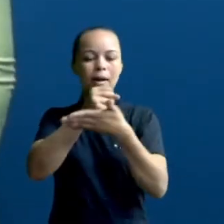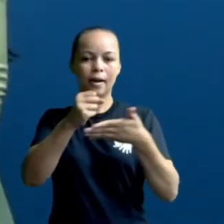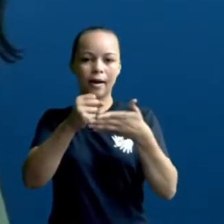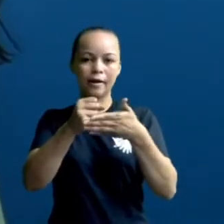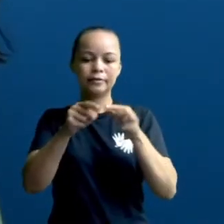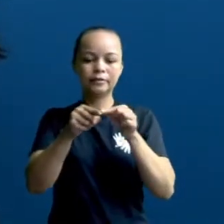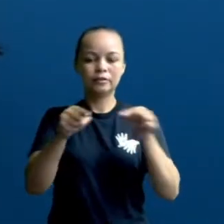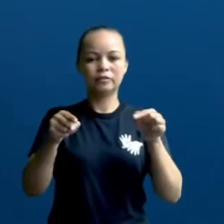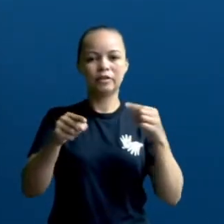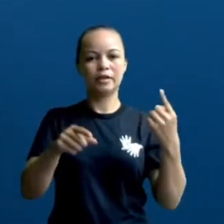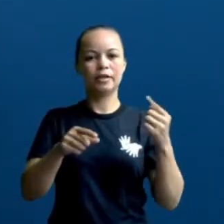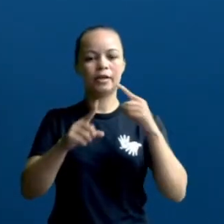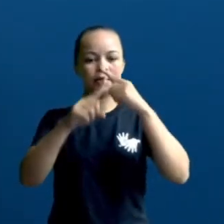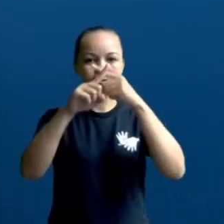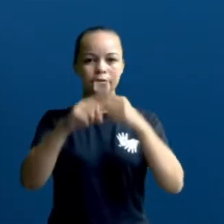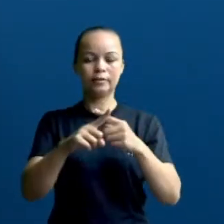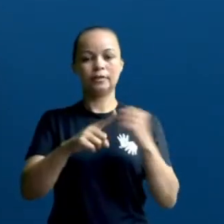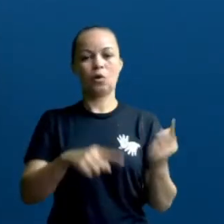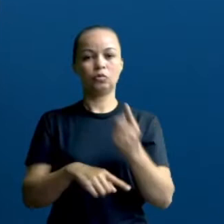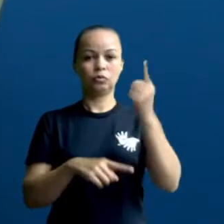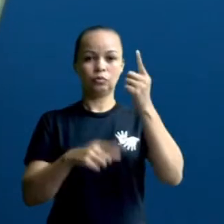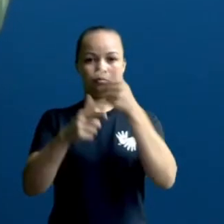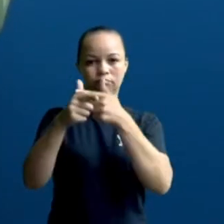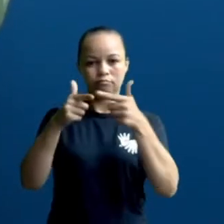dividido por 2. O nosso